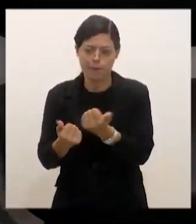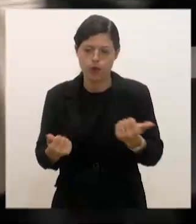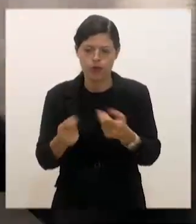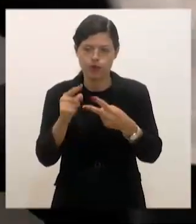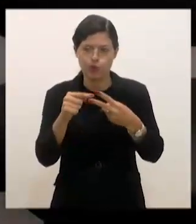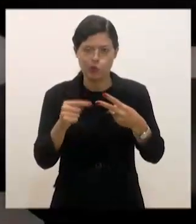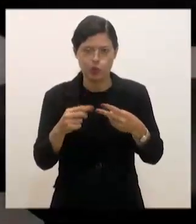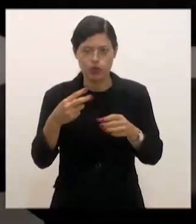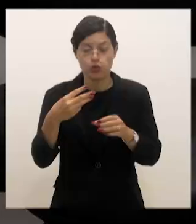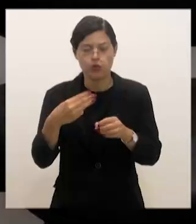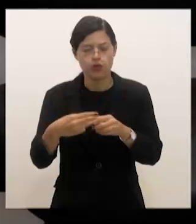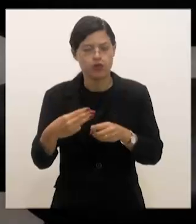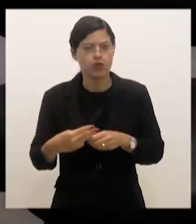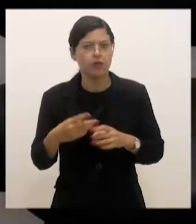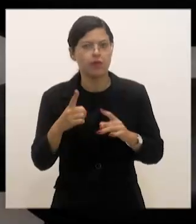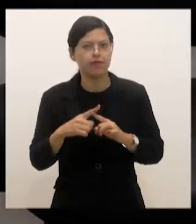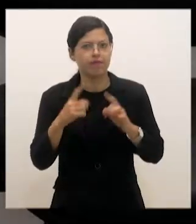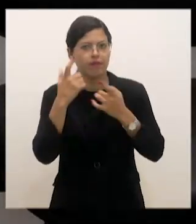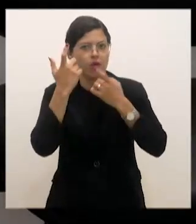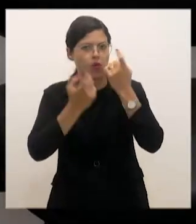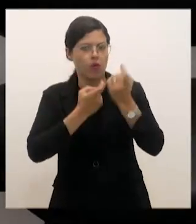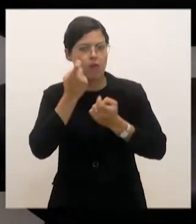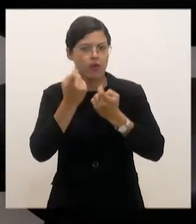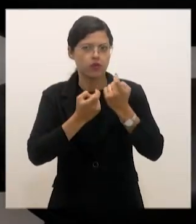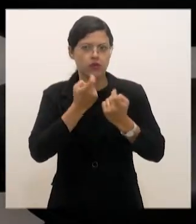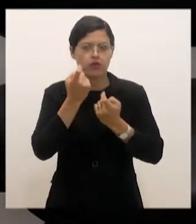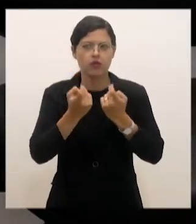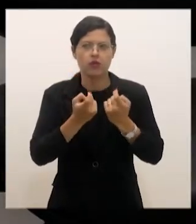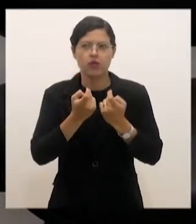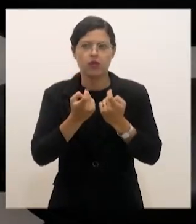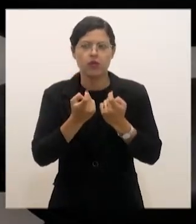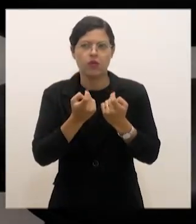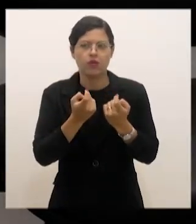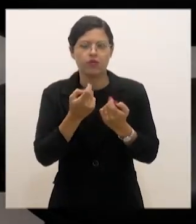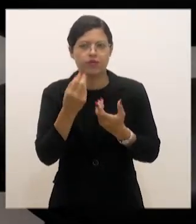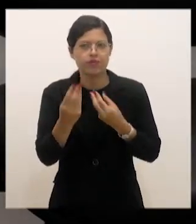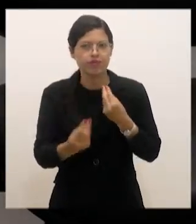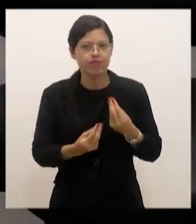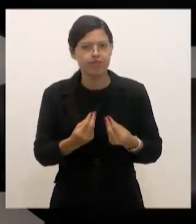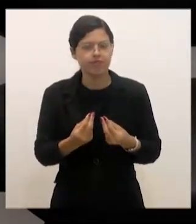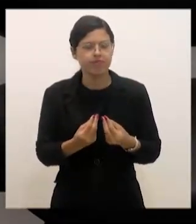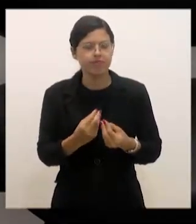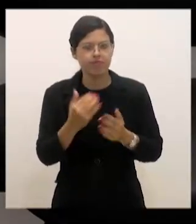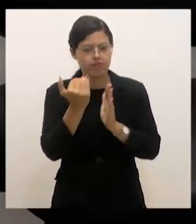eu tenho uma preocupação quanto à forma e o rito